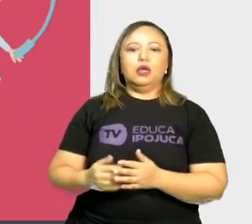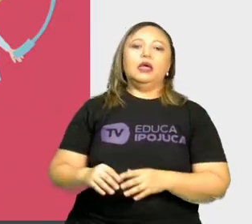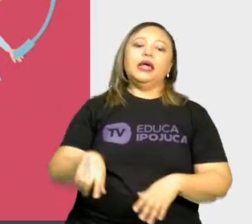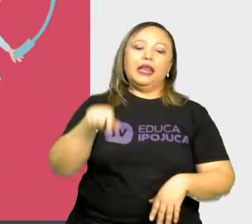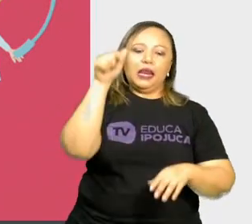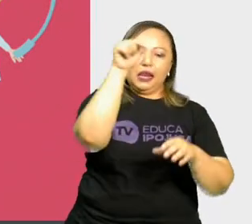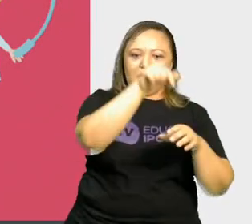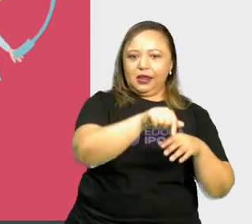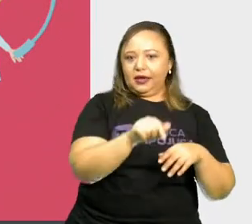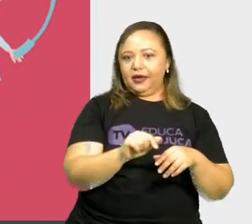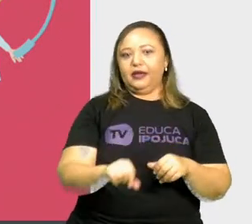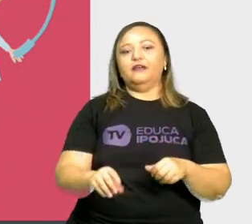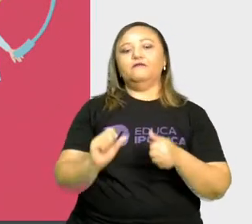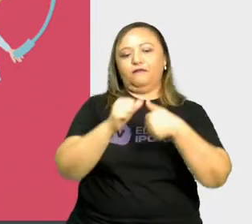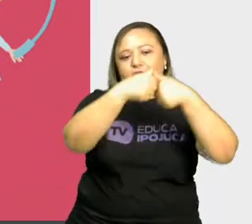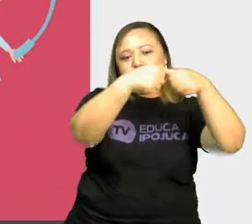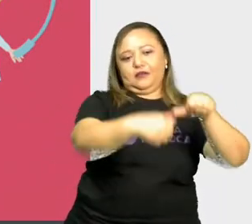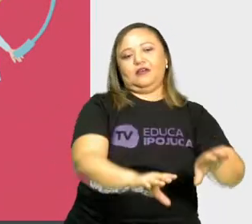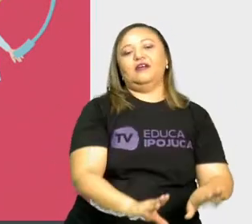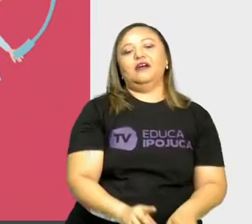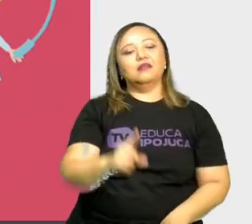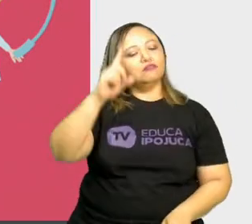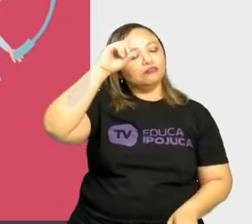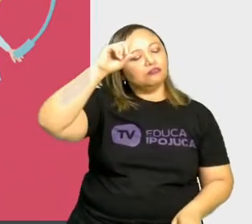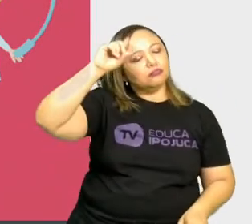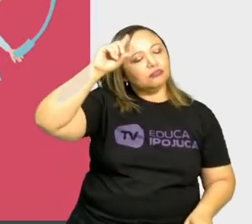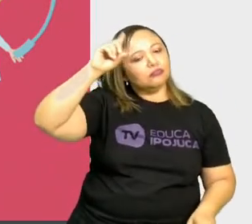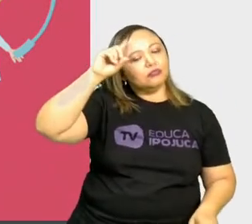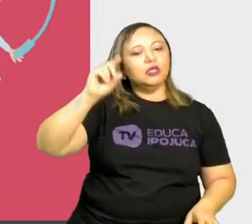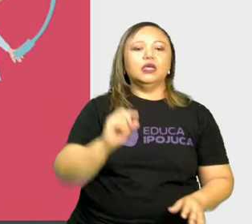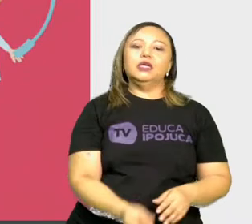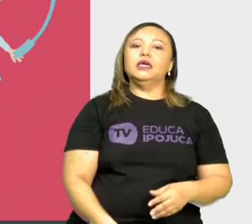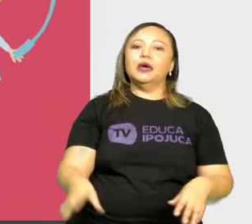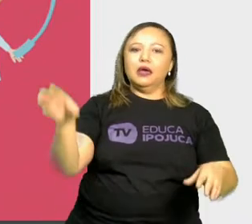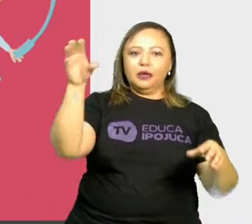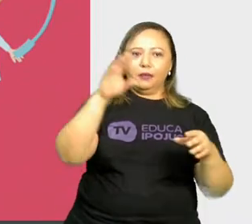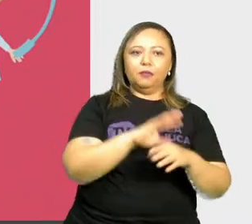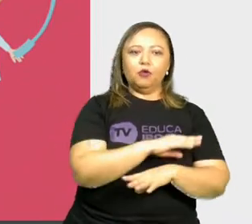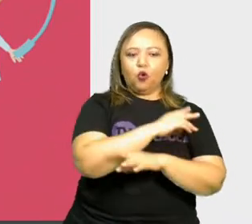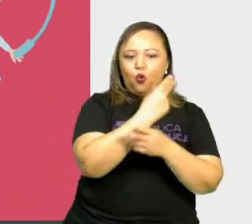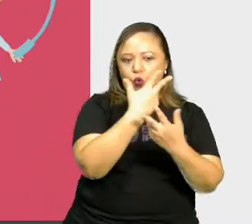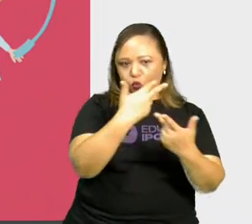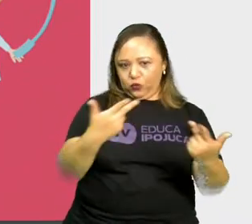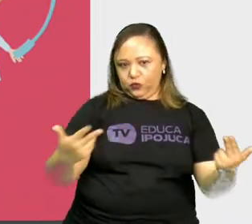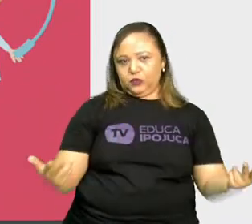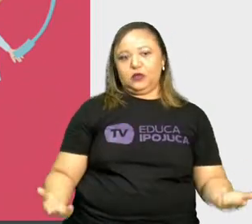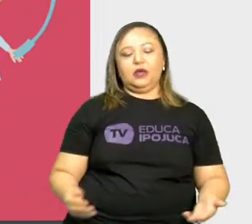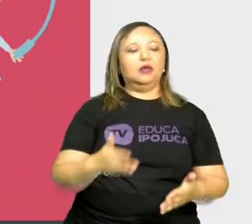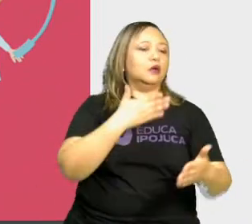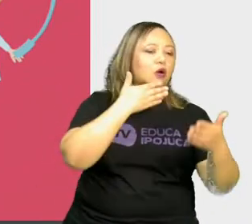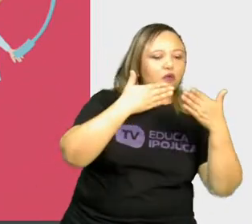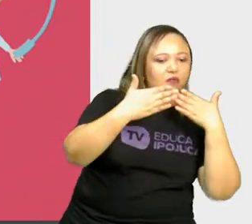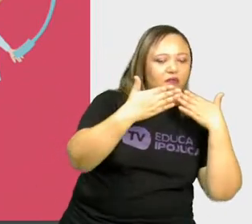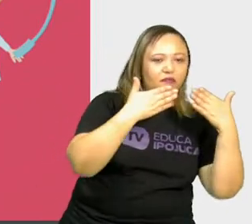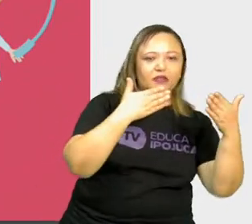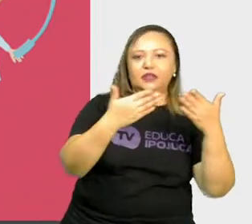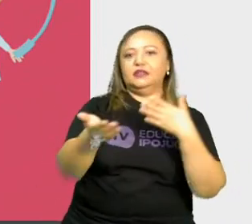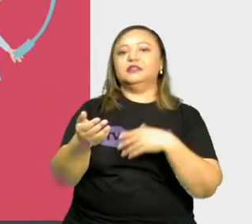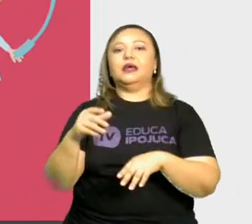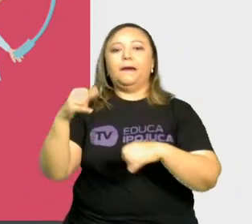parte dos nossos dias e muitas coisas se passam nesse sítio tão especial. Conversas que são só